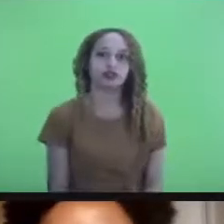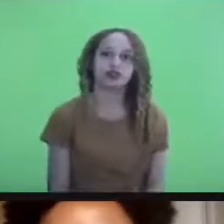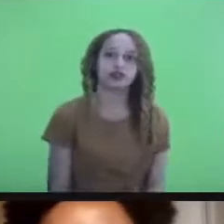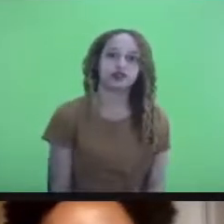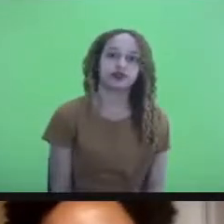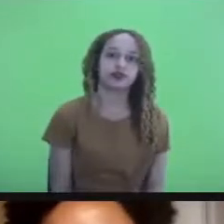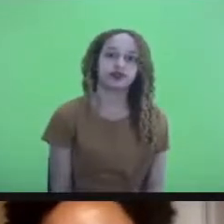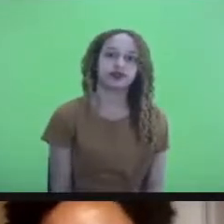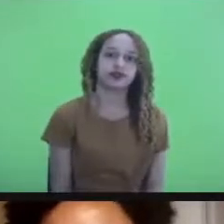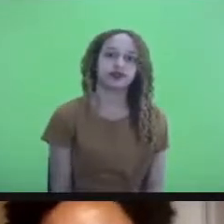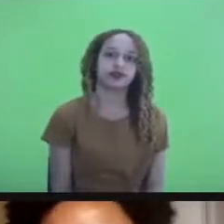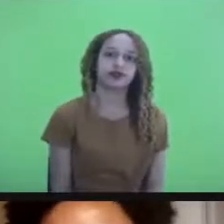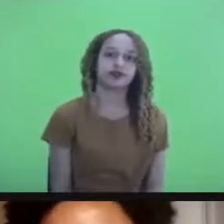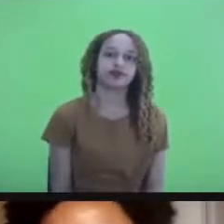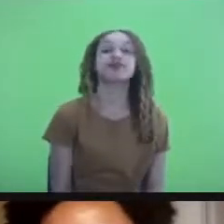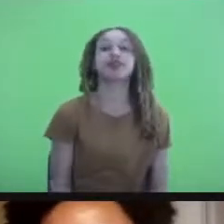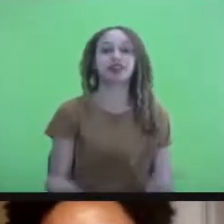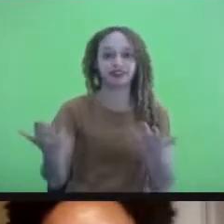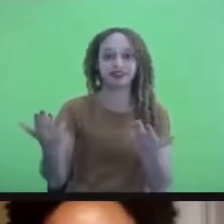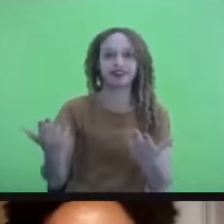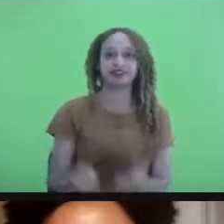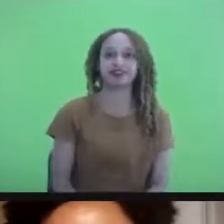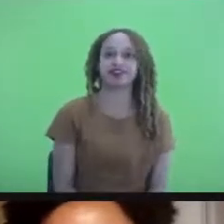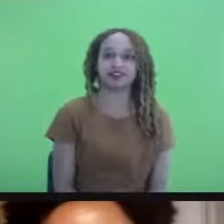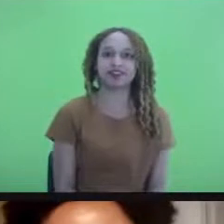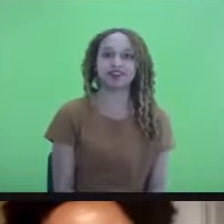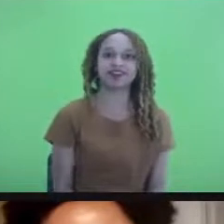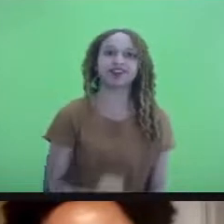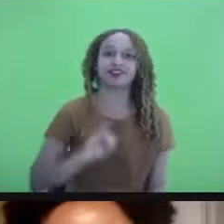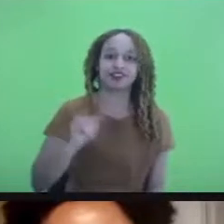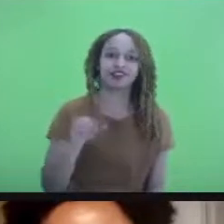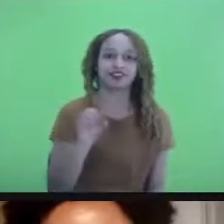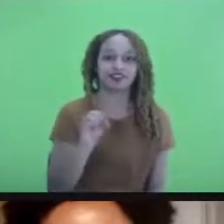Passa a bola para a Joyce.